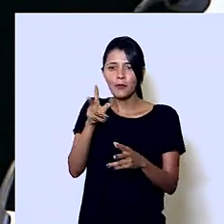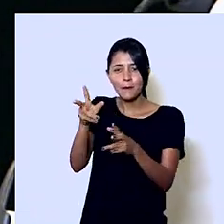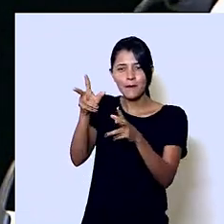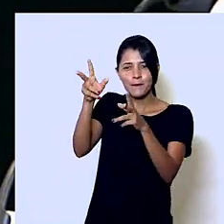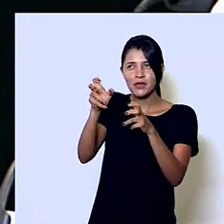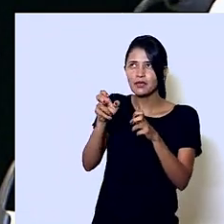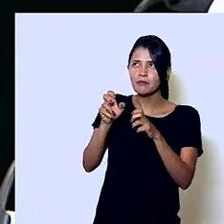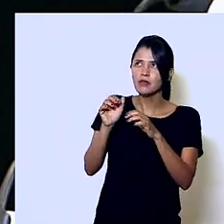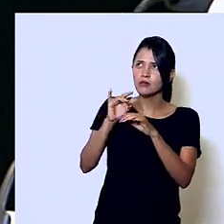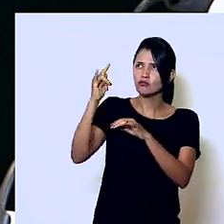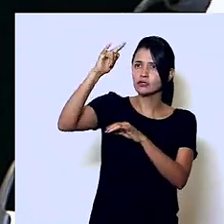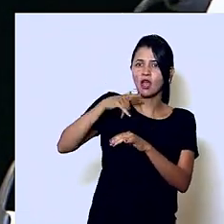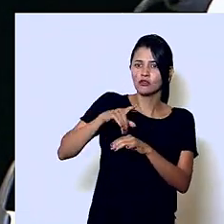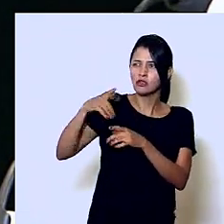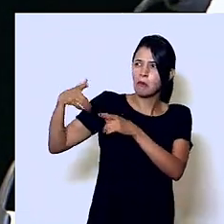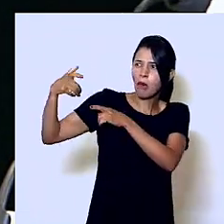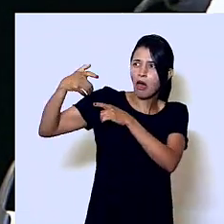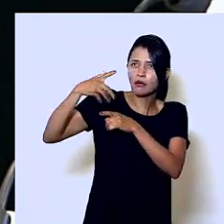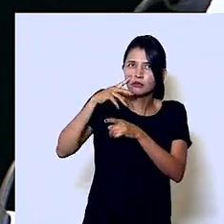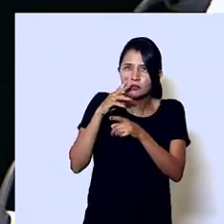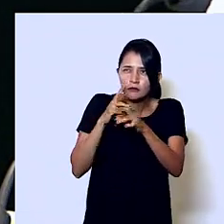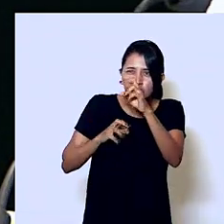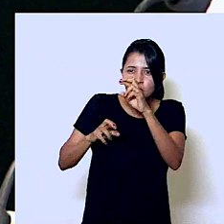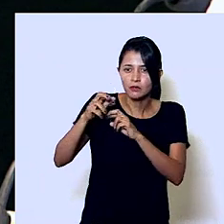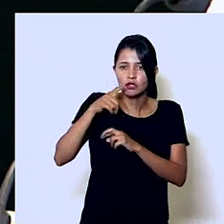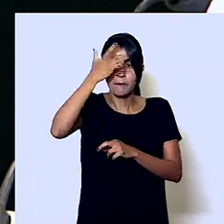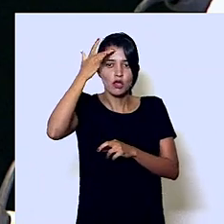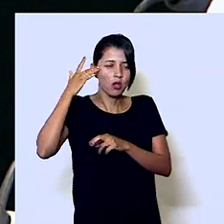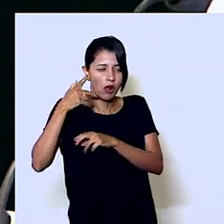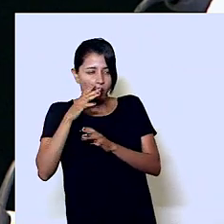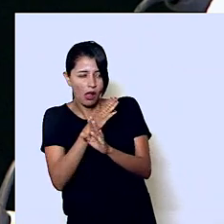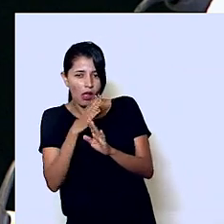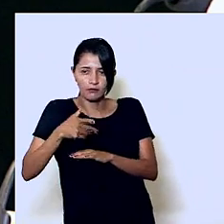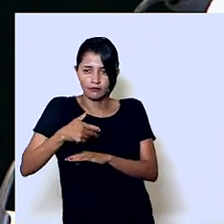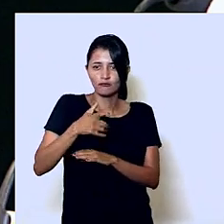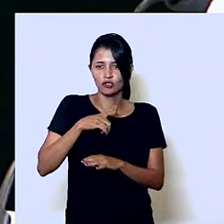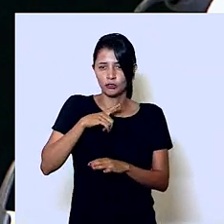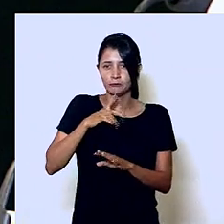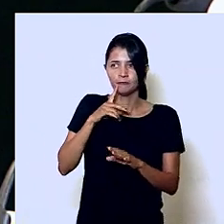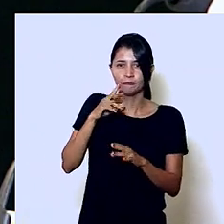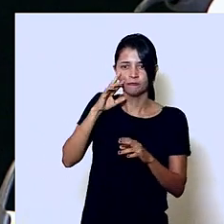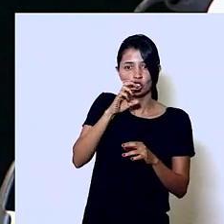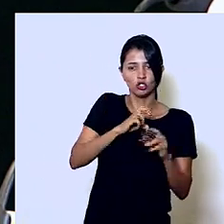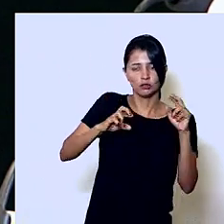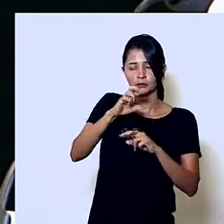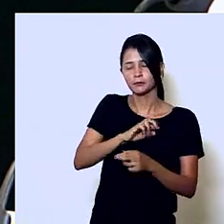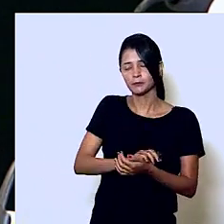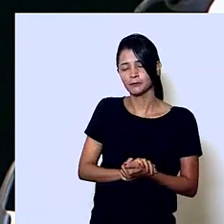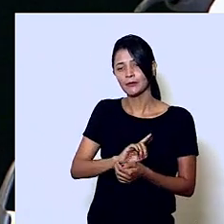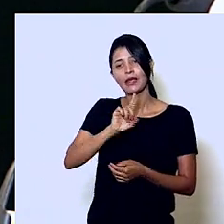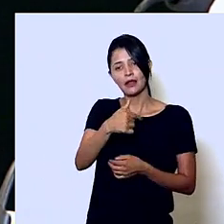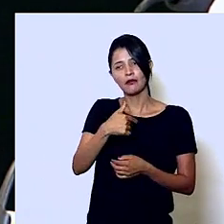percebia depois de prestar atenção. E lá fomos recebidos pelo Arafat, com sua família, ou